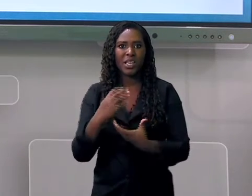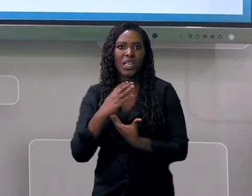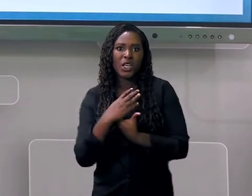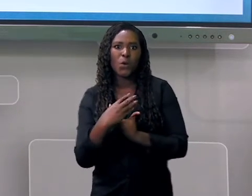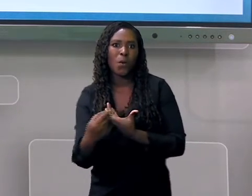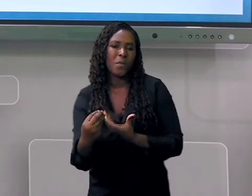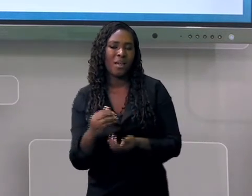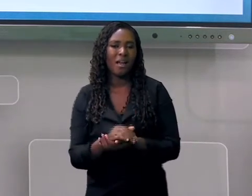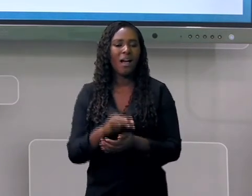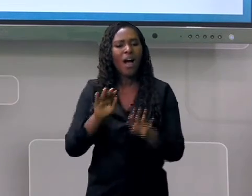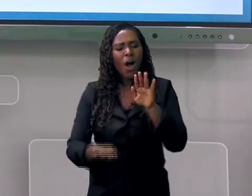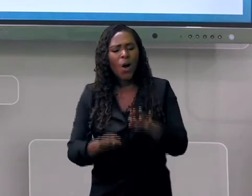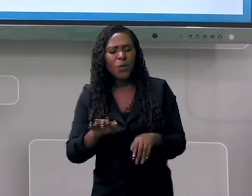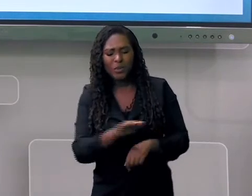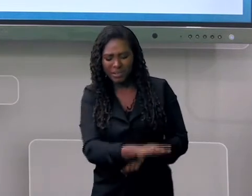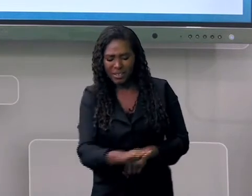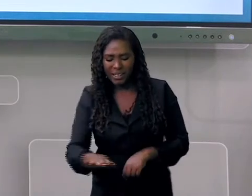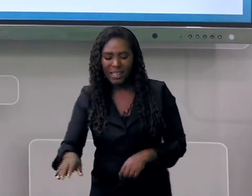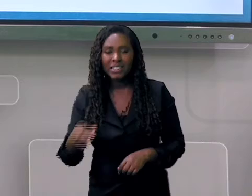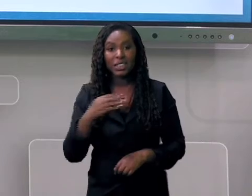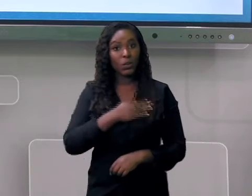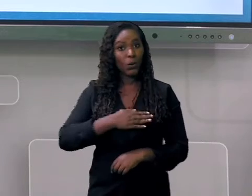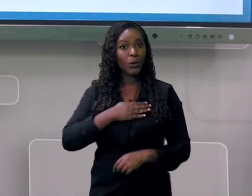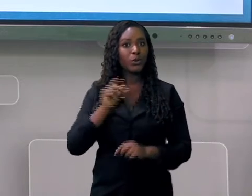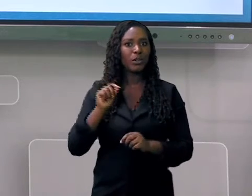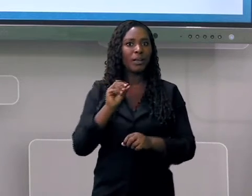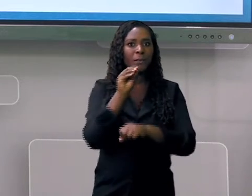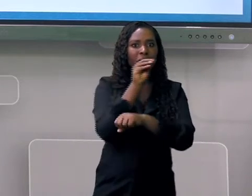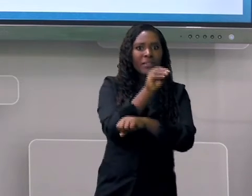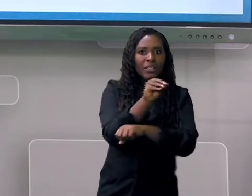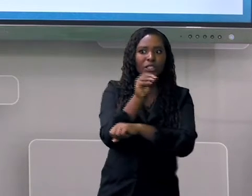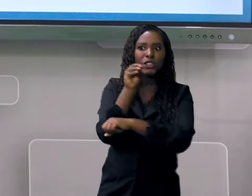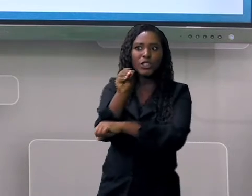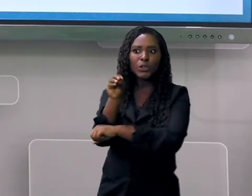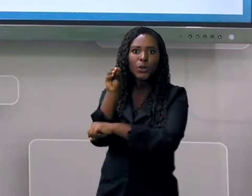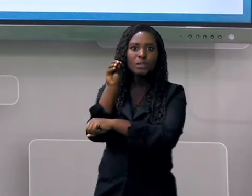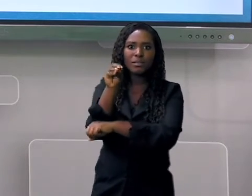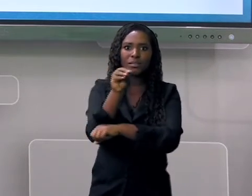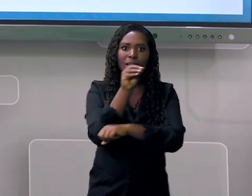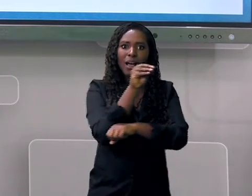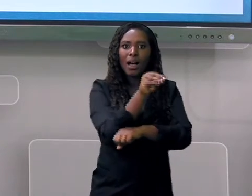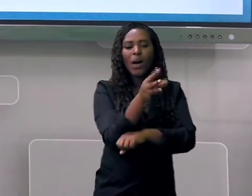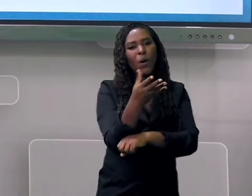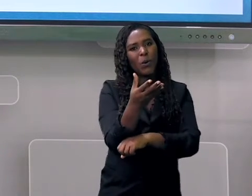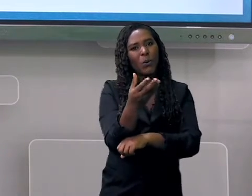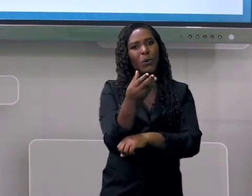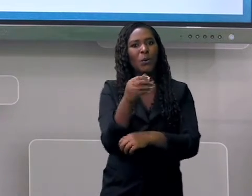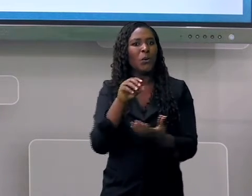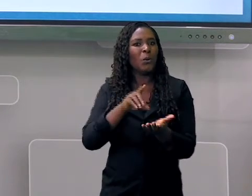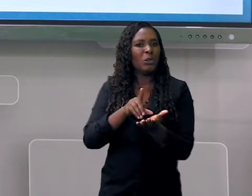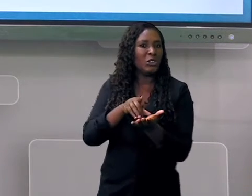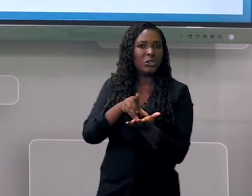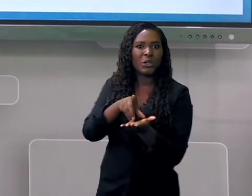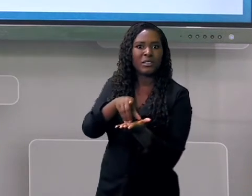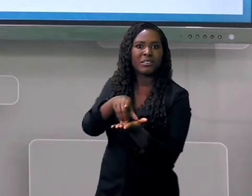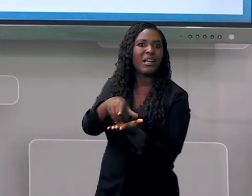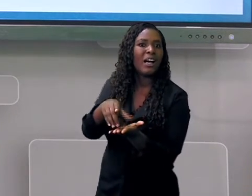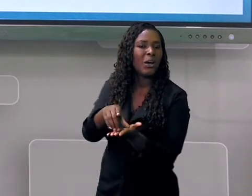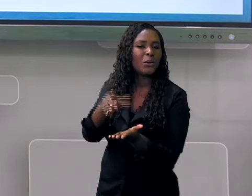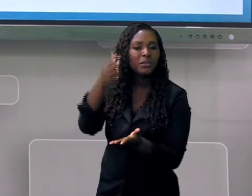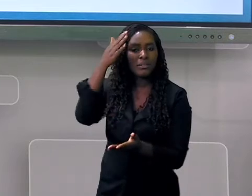Então, use esse tipo de interesse para fazer estímulos, fazer brincadeiras e atividades com esses